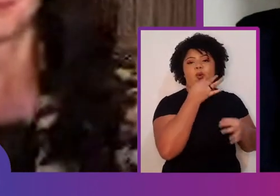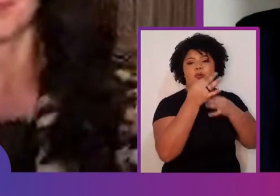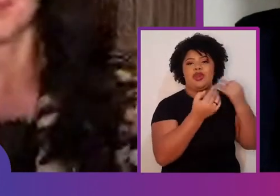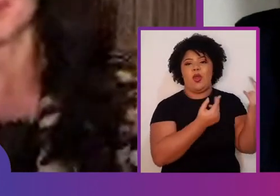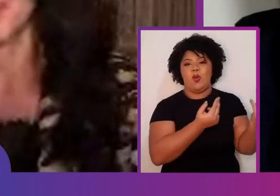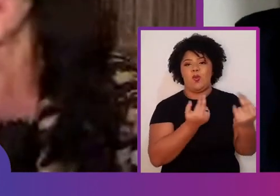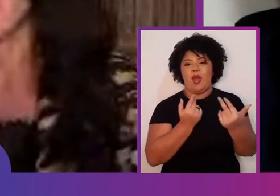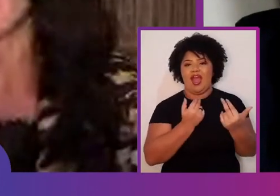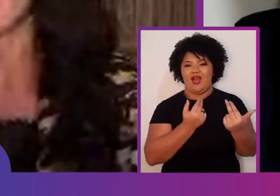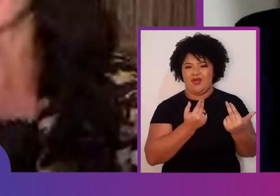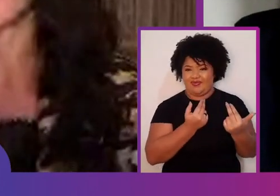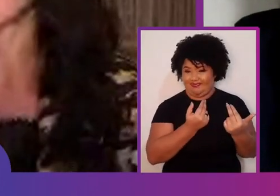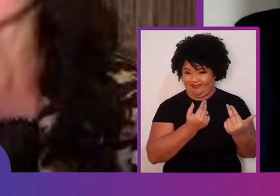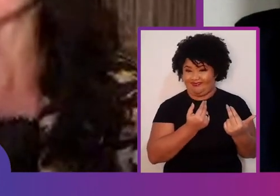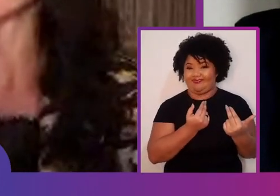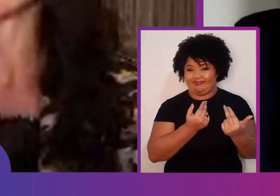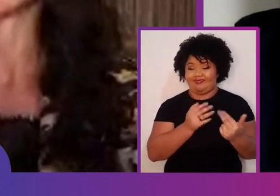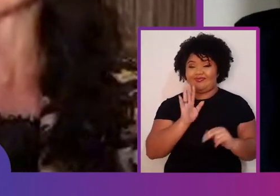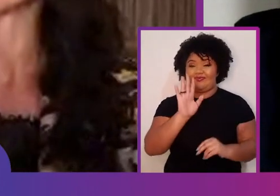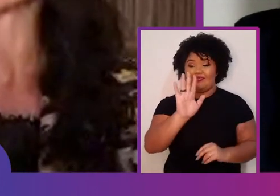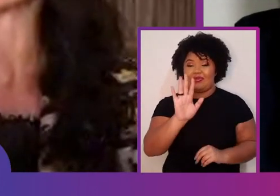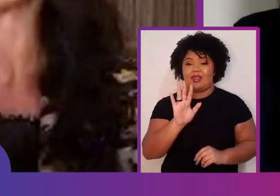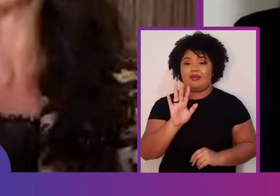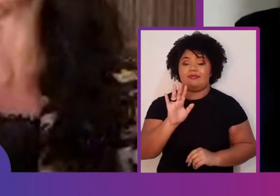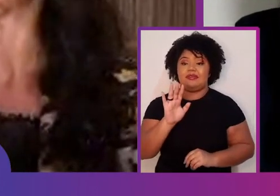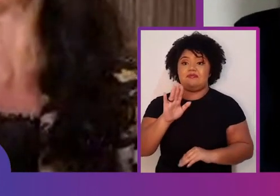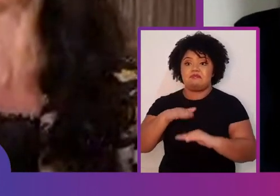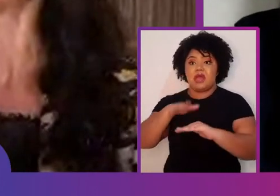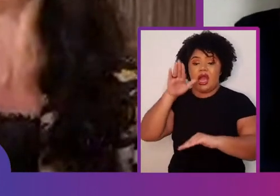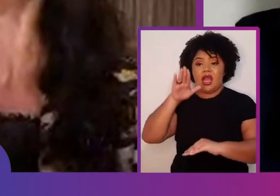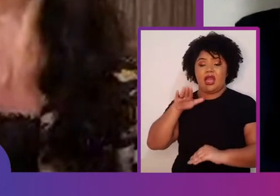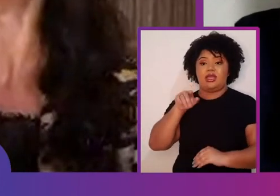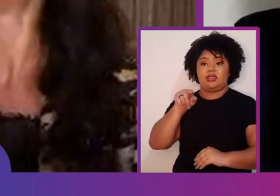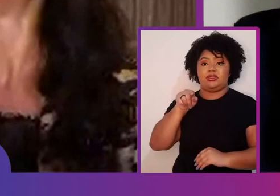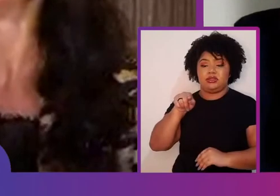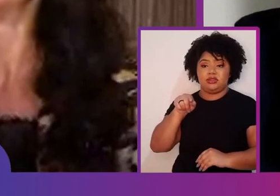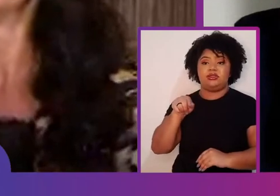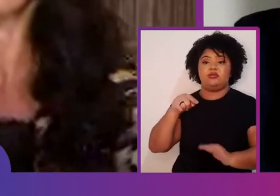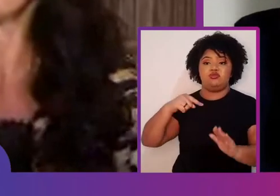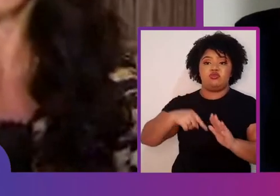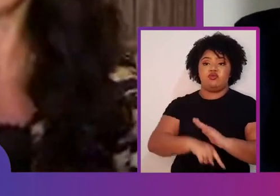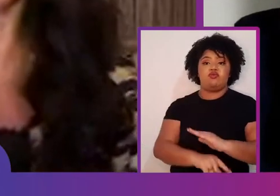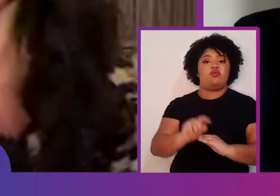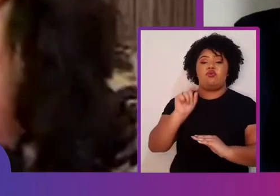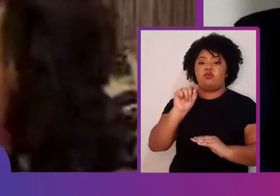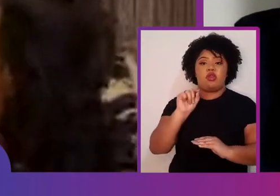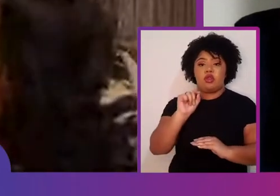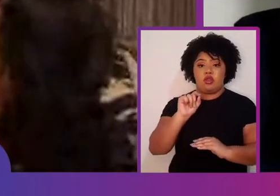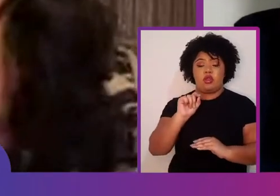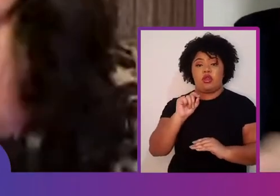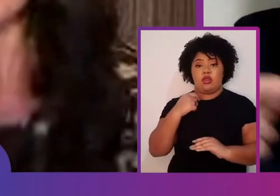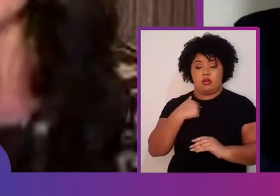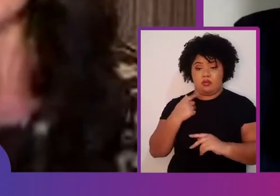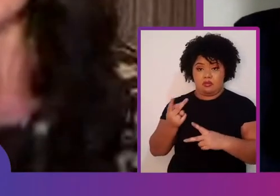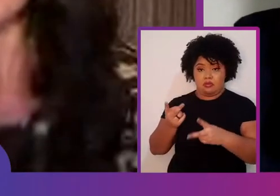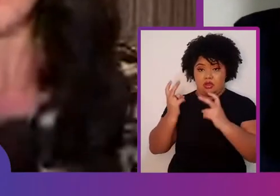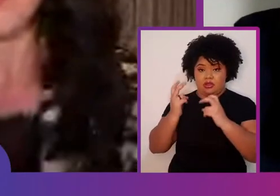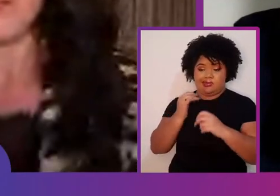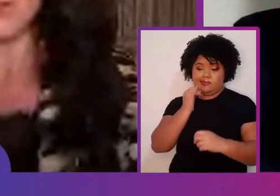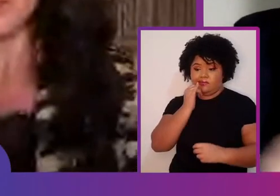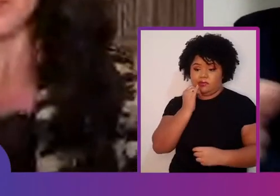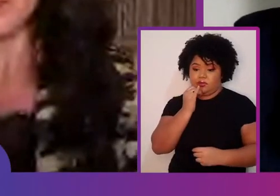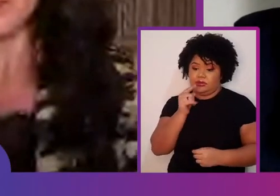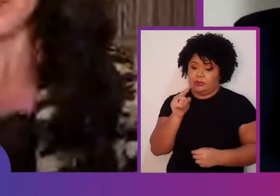ponto que você tocou que está para além da polarização, que é o que eu faço quando eu me dou conta de que não vai